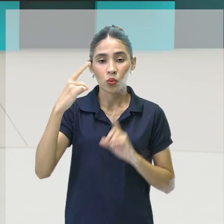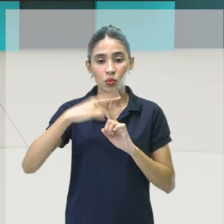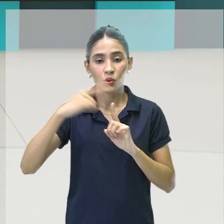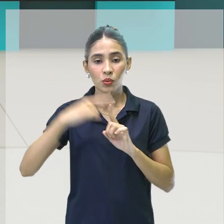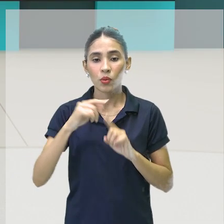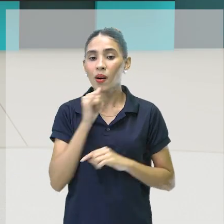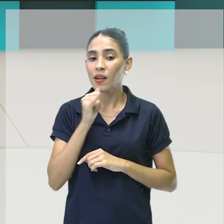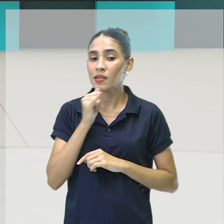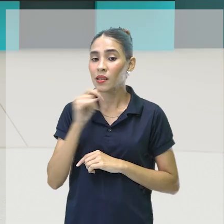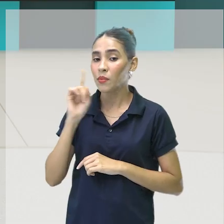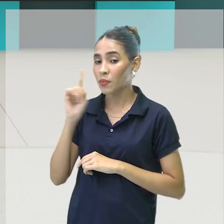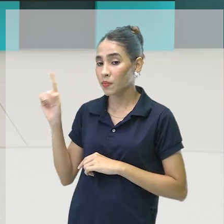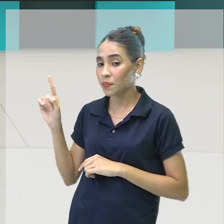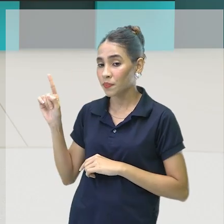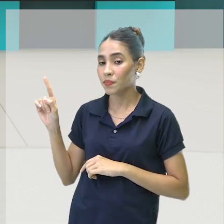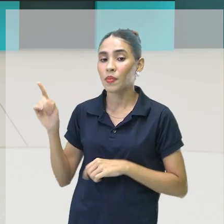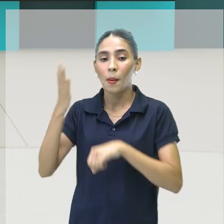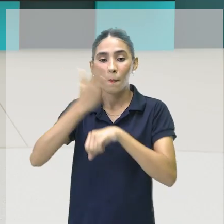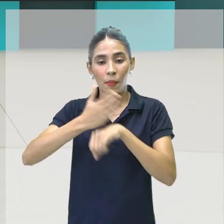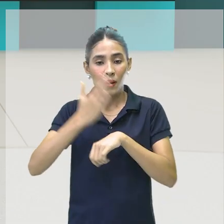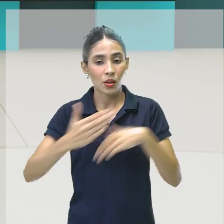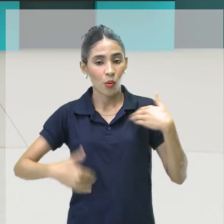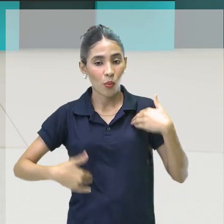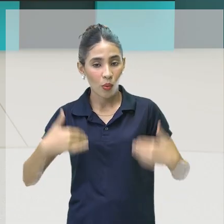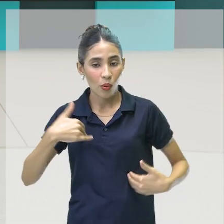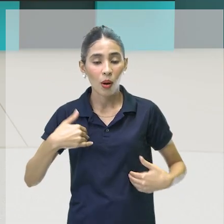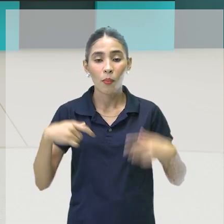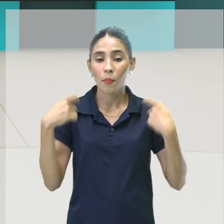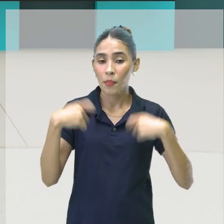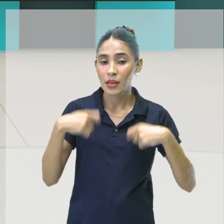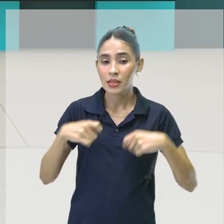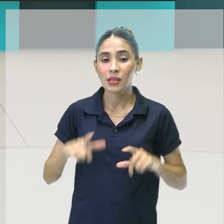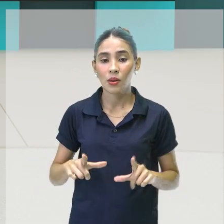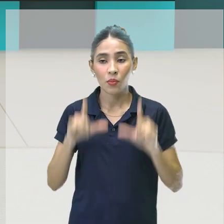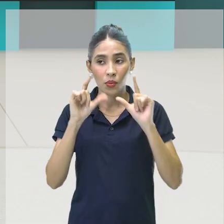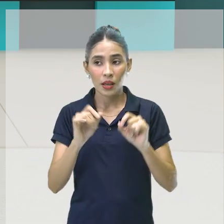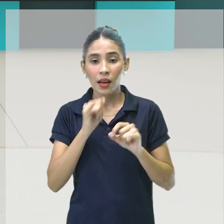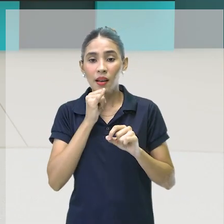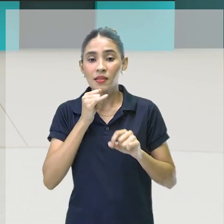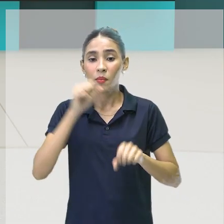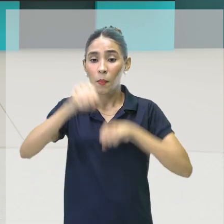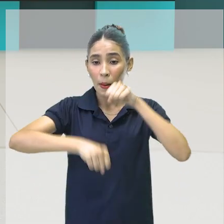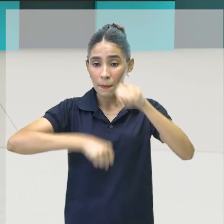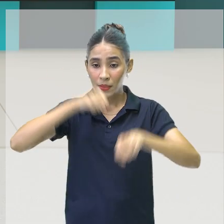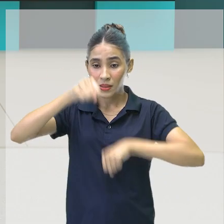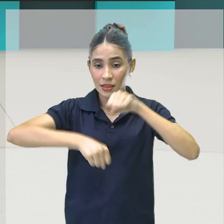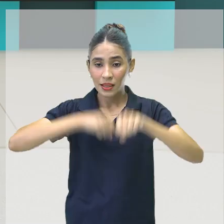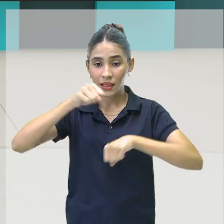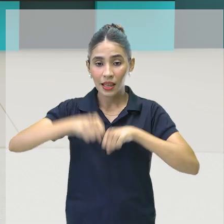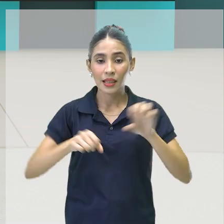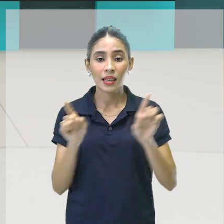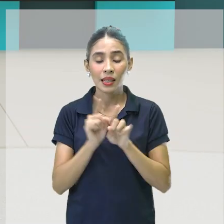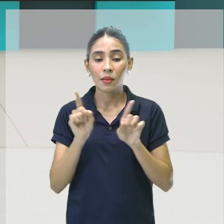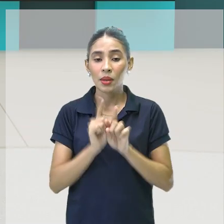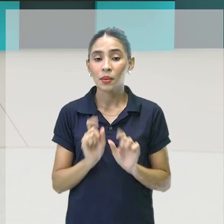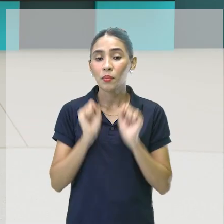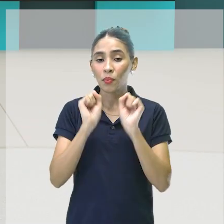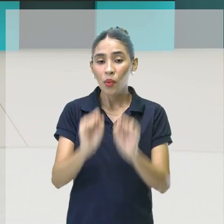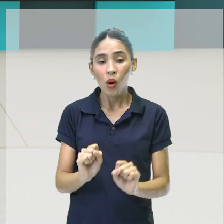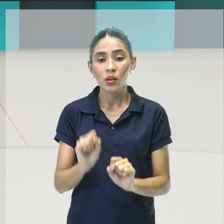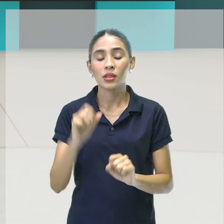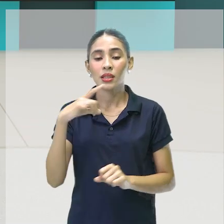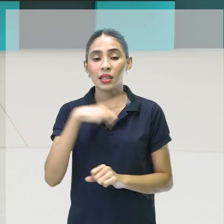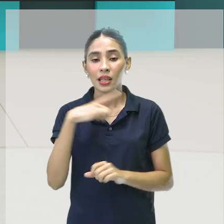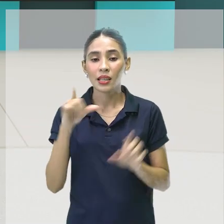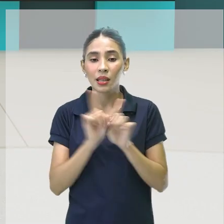mountain bike. Para essa prática corporal de aventura, a gente necessita do quê? De uma bicicleta e pode contar